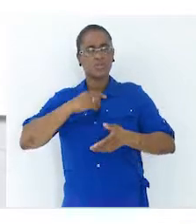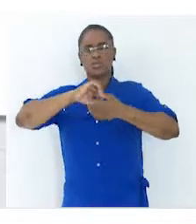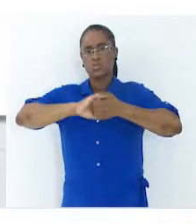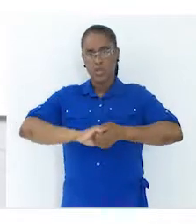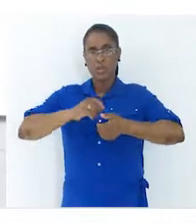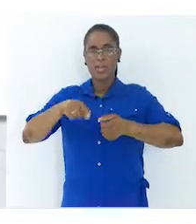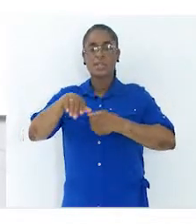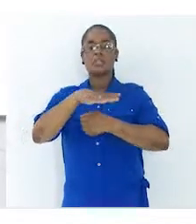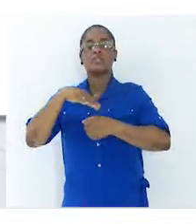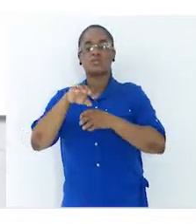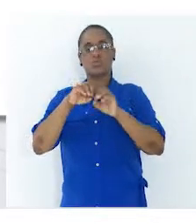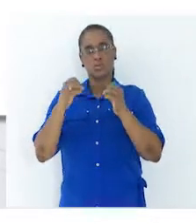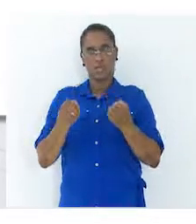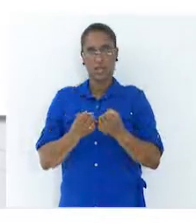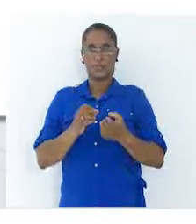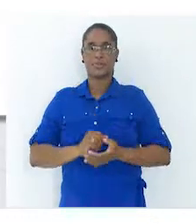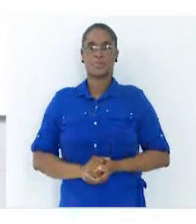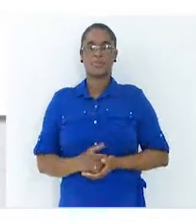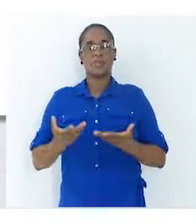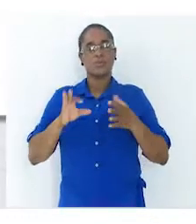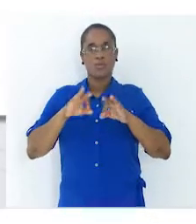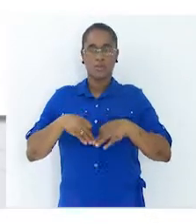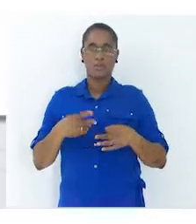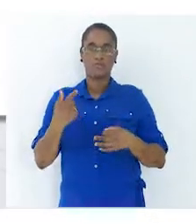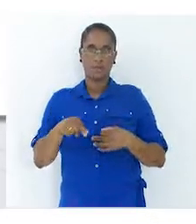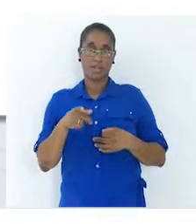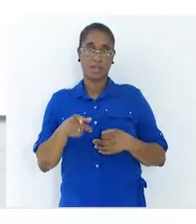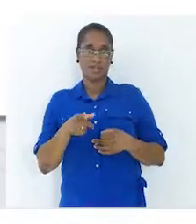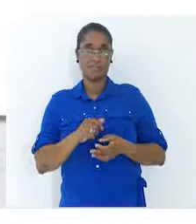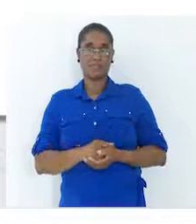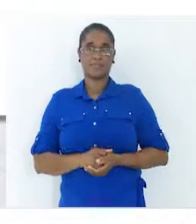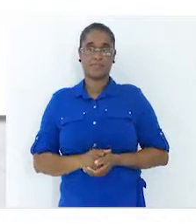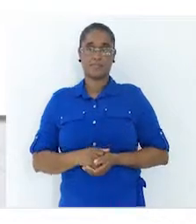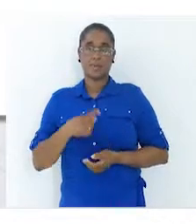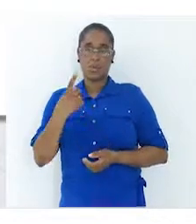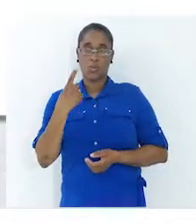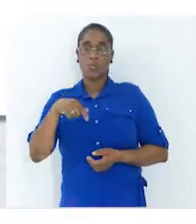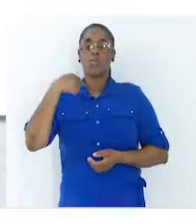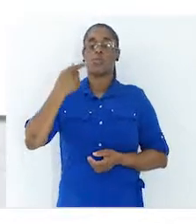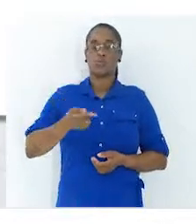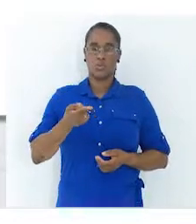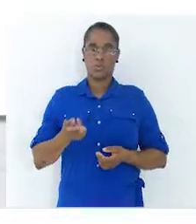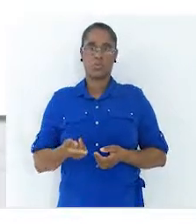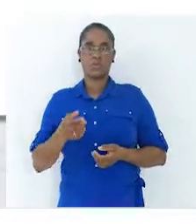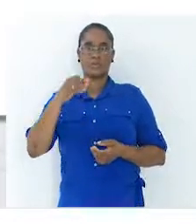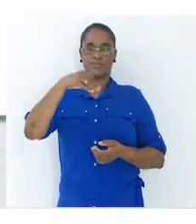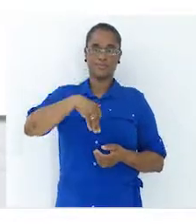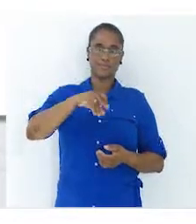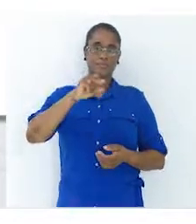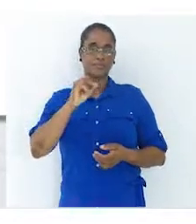ações sociais. E, finalmente, temos aqui um outro, que é o